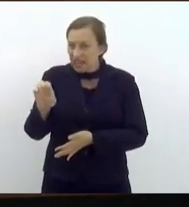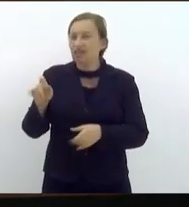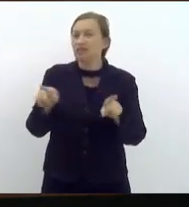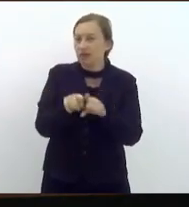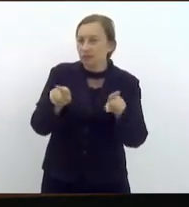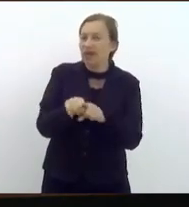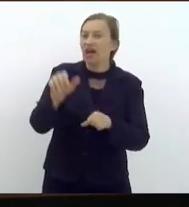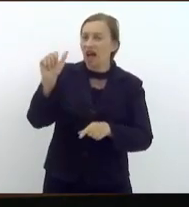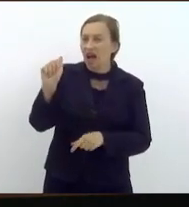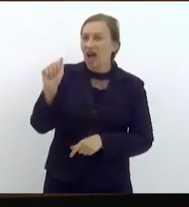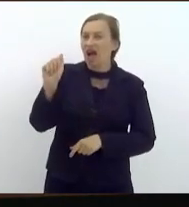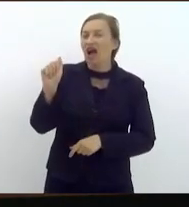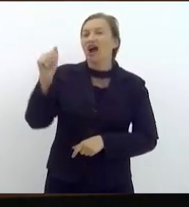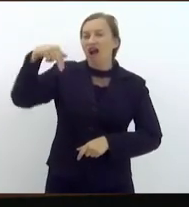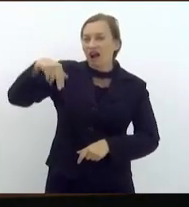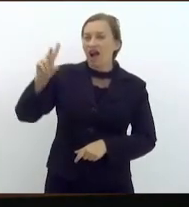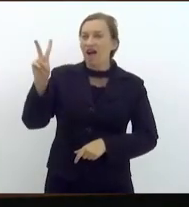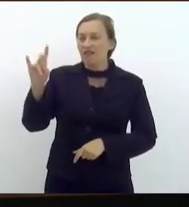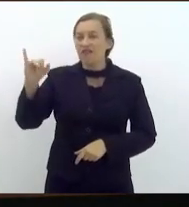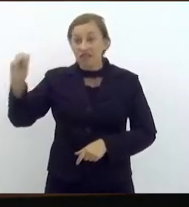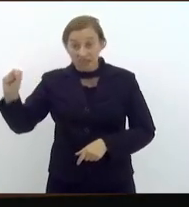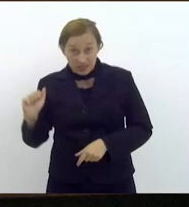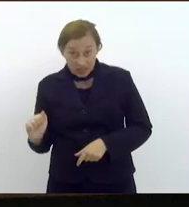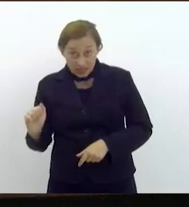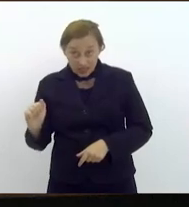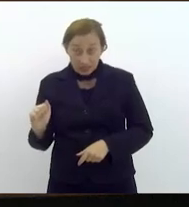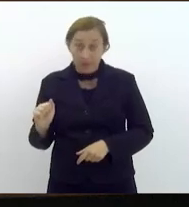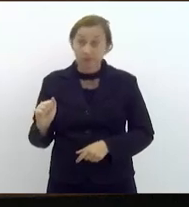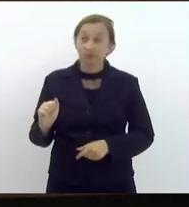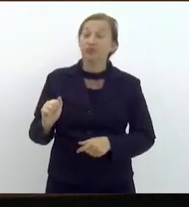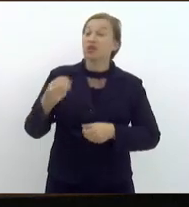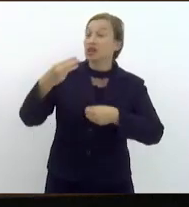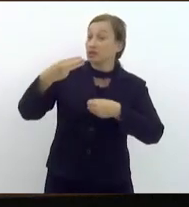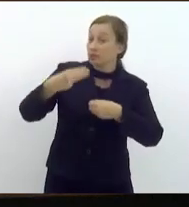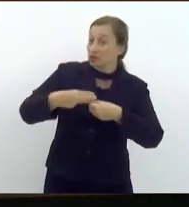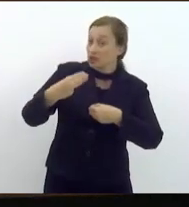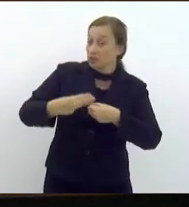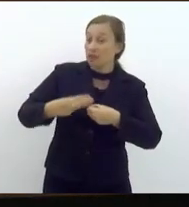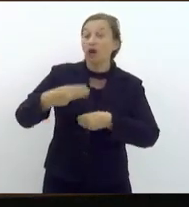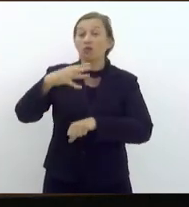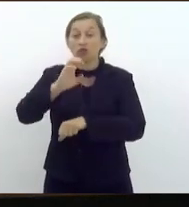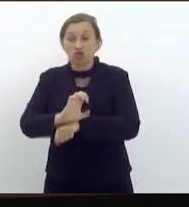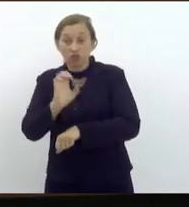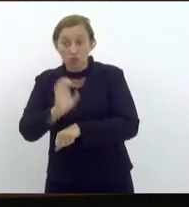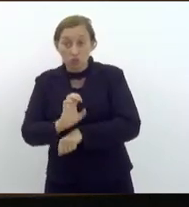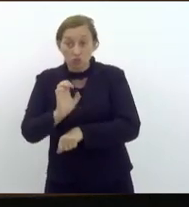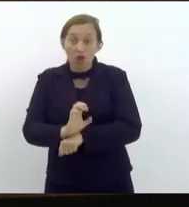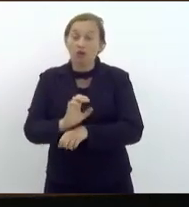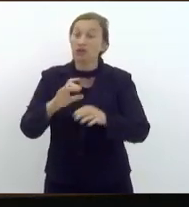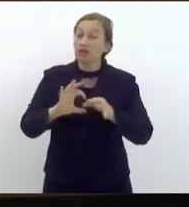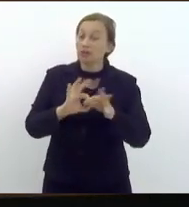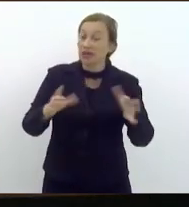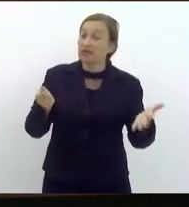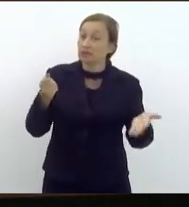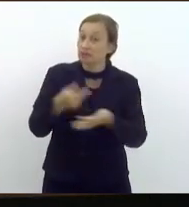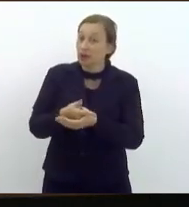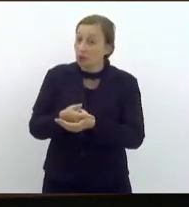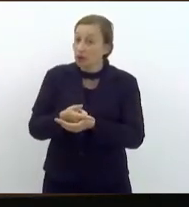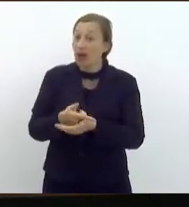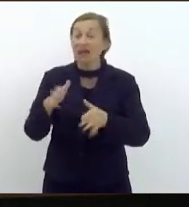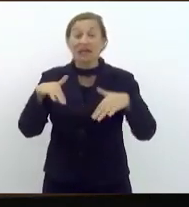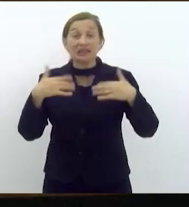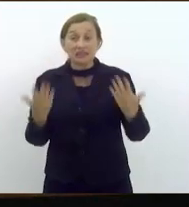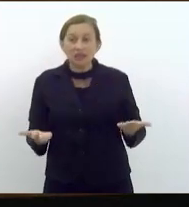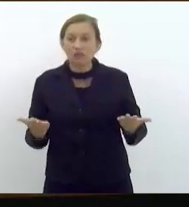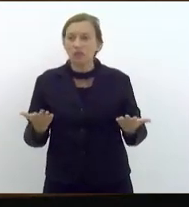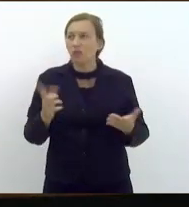ele tem que entrar nas relações de fornecimento estadual e municipal que os órgãos podem ter autorização para comprar então não